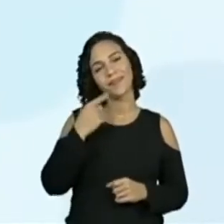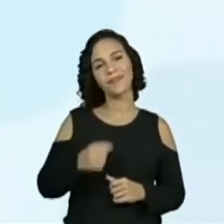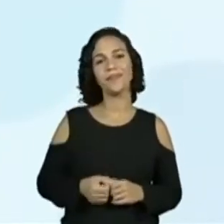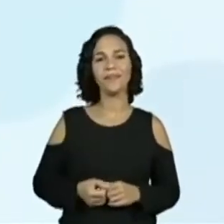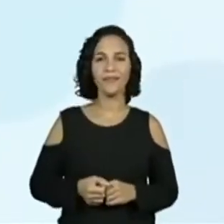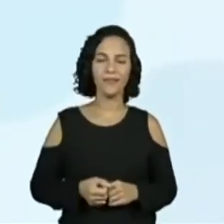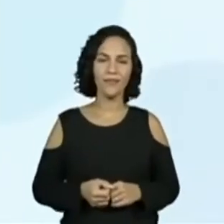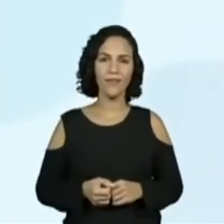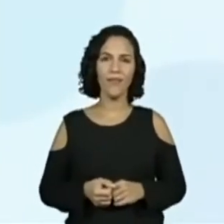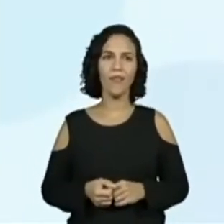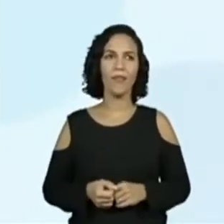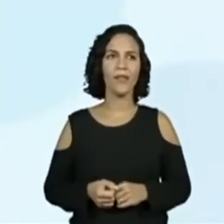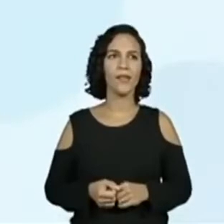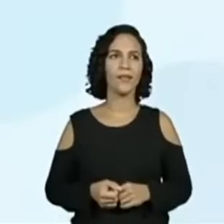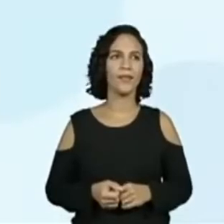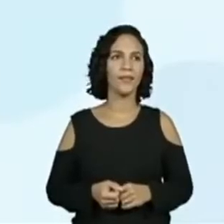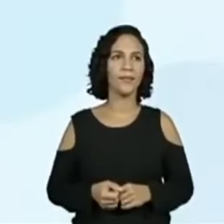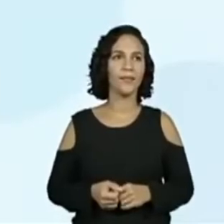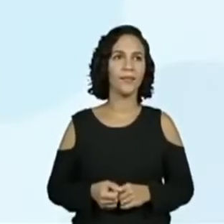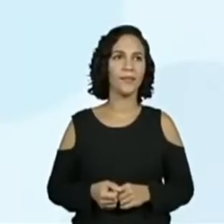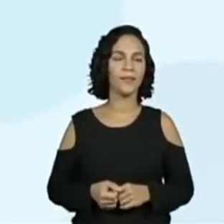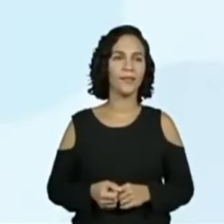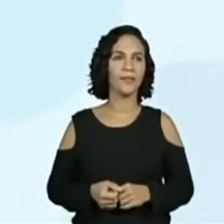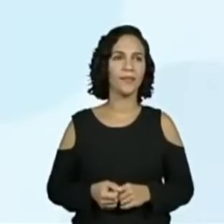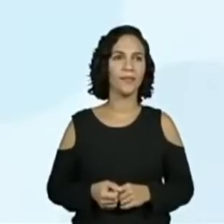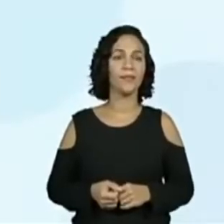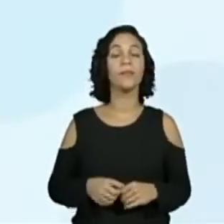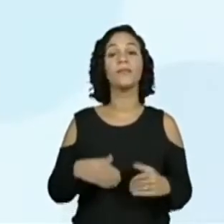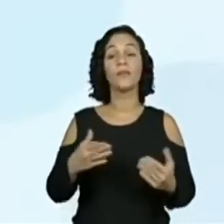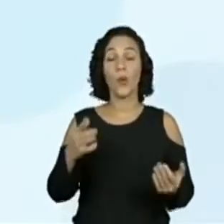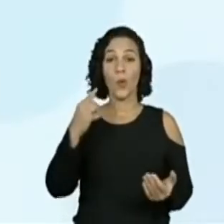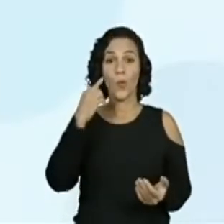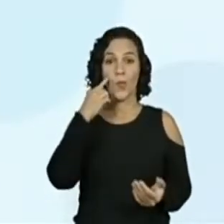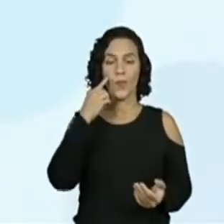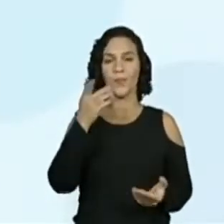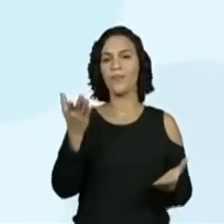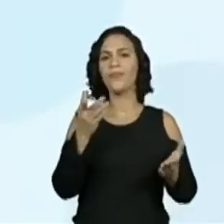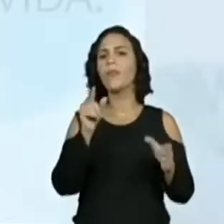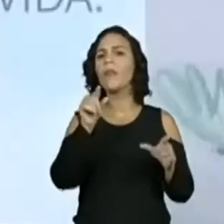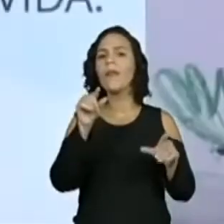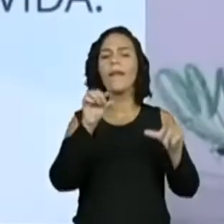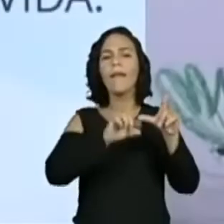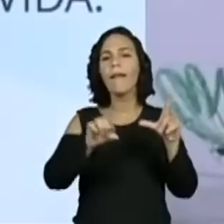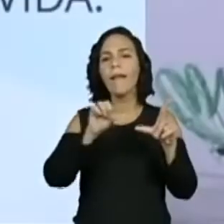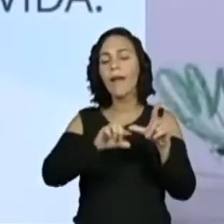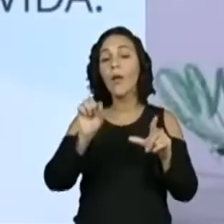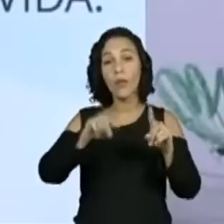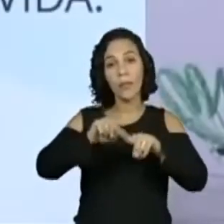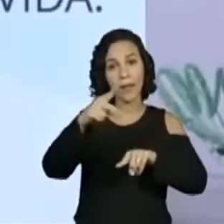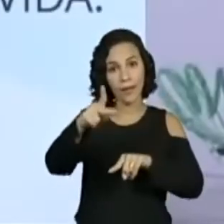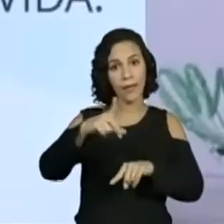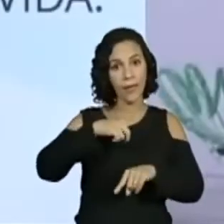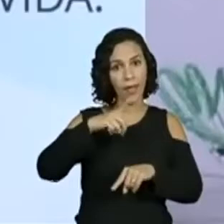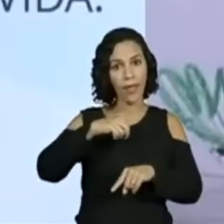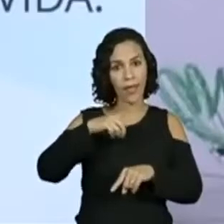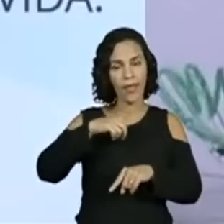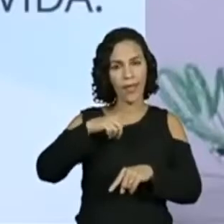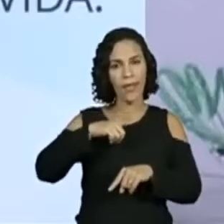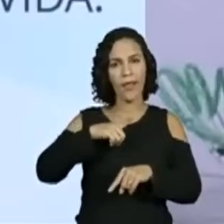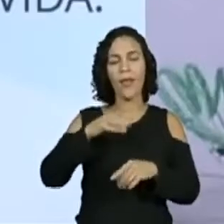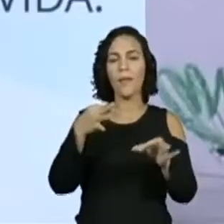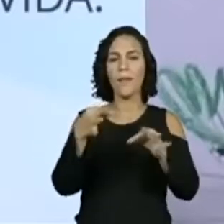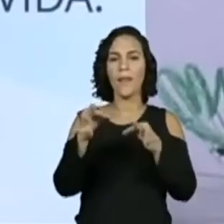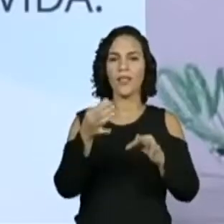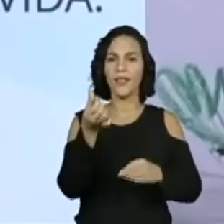ficou. Preciso trocar minha borracha pela marca-texto. Vamos ler junto o que é essa legenda? Que está no material de vocês, tá? Inclusive, está na